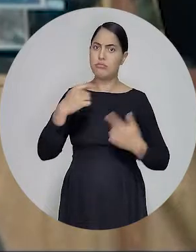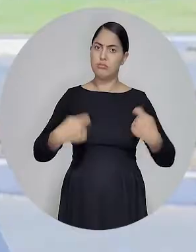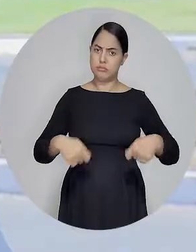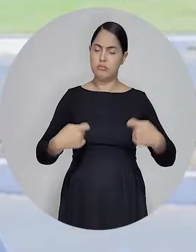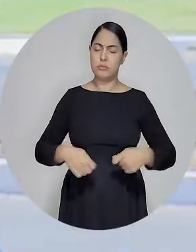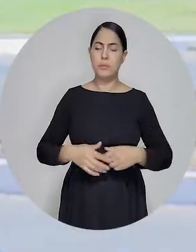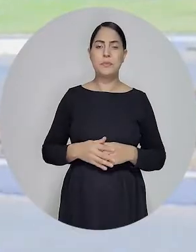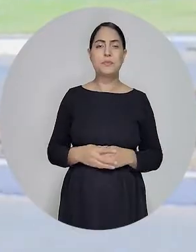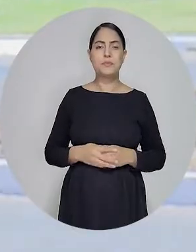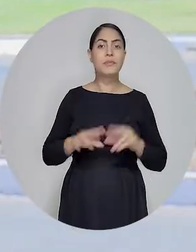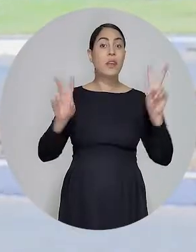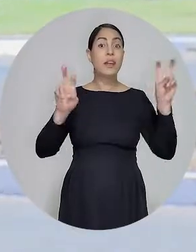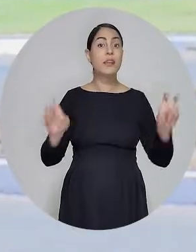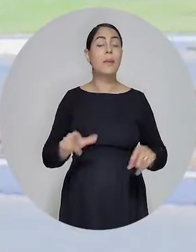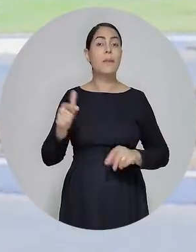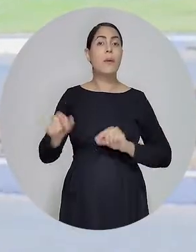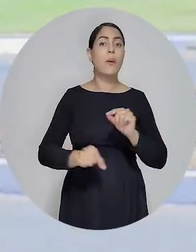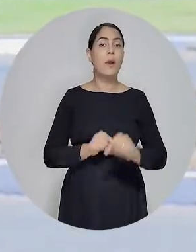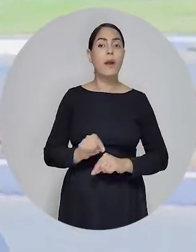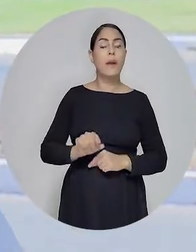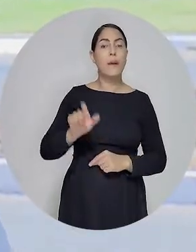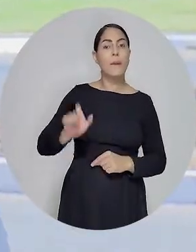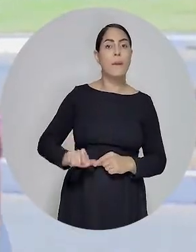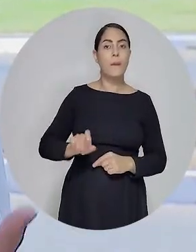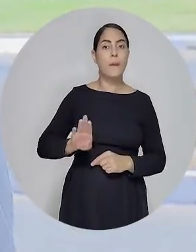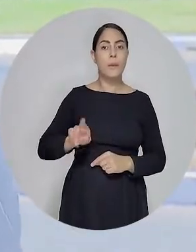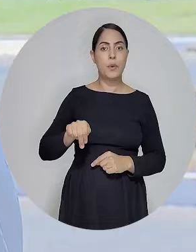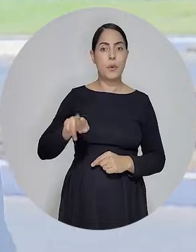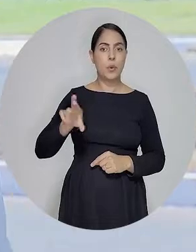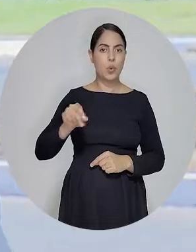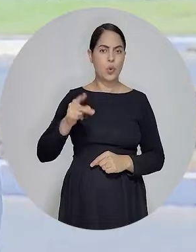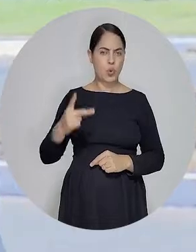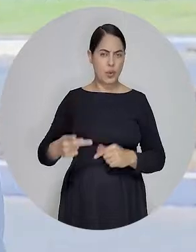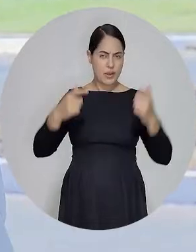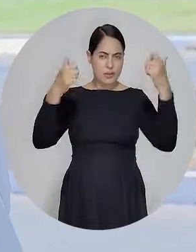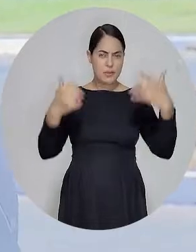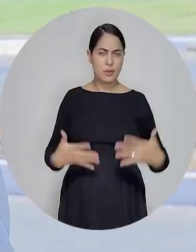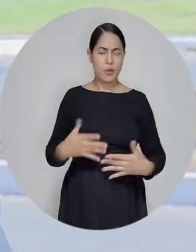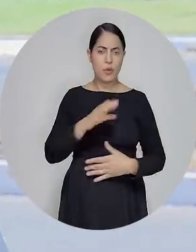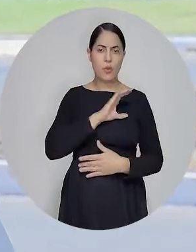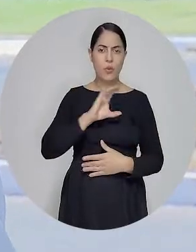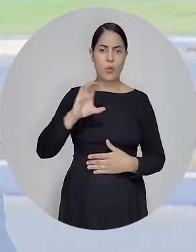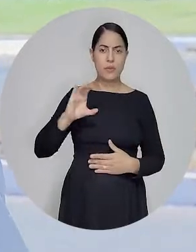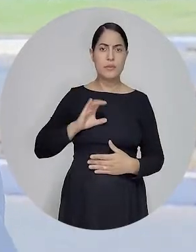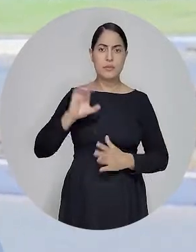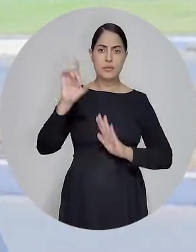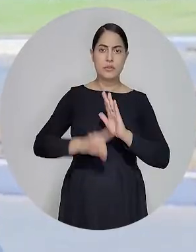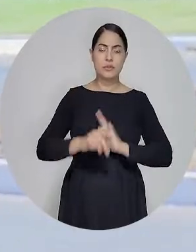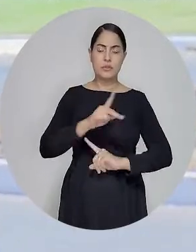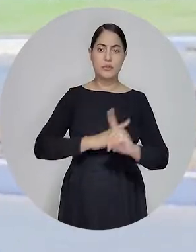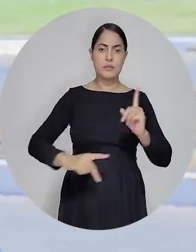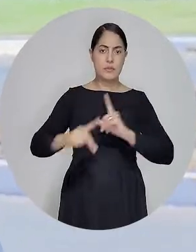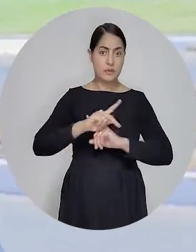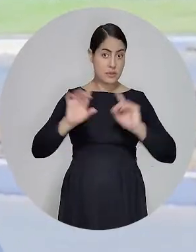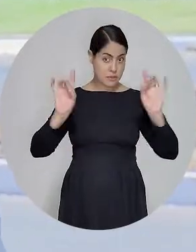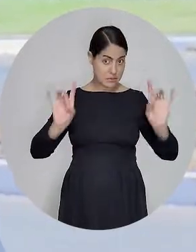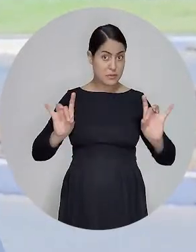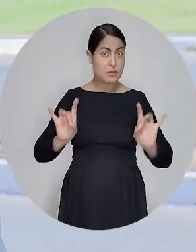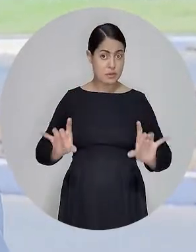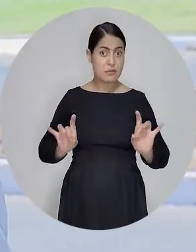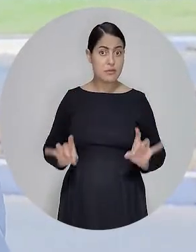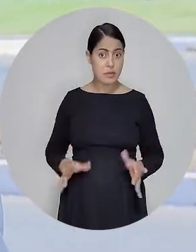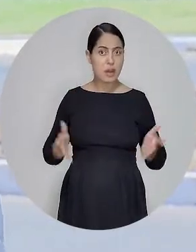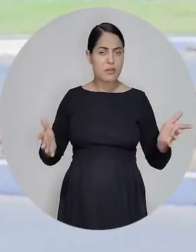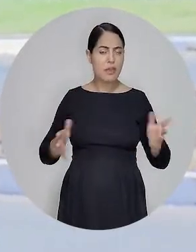ter. Mudando de assunto, Bruno Batista, ainda durante a entrevista, também ressaltou que a Comissão Especial de